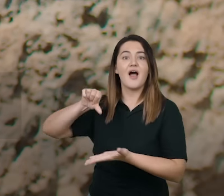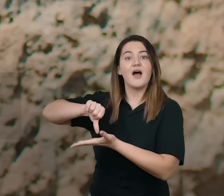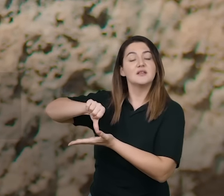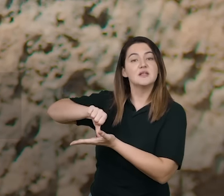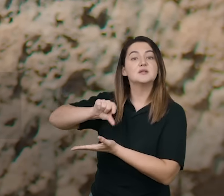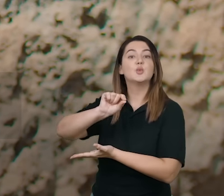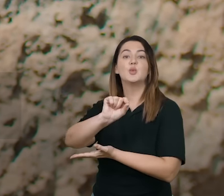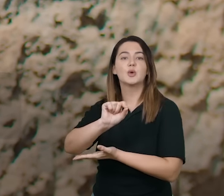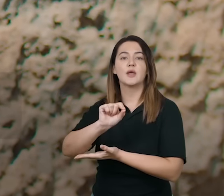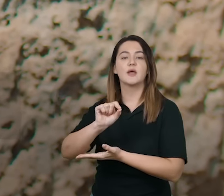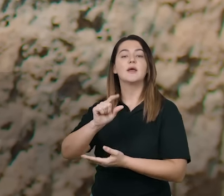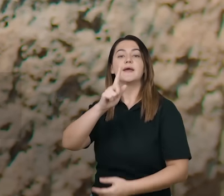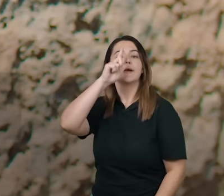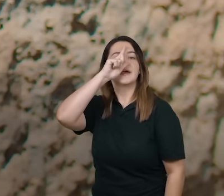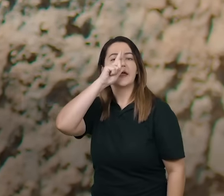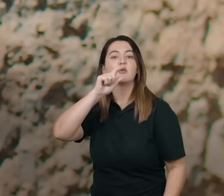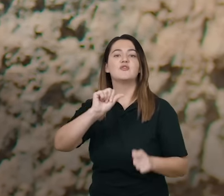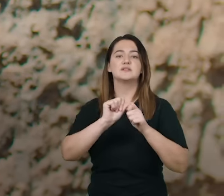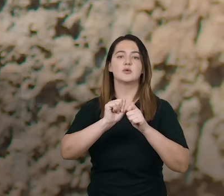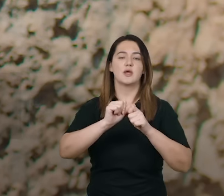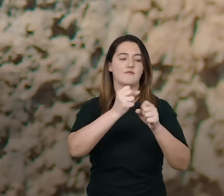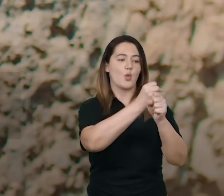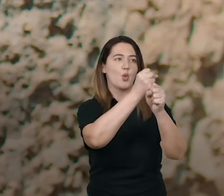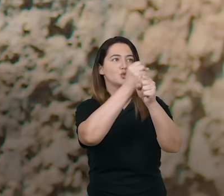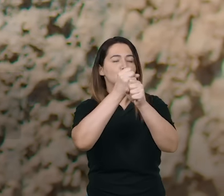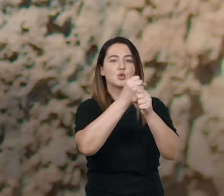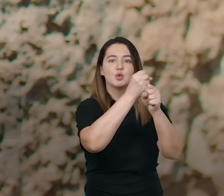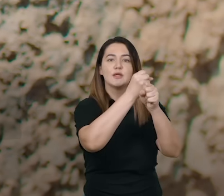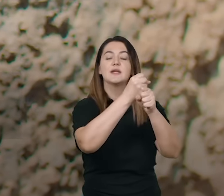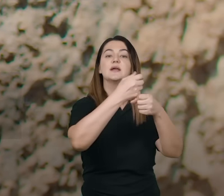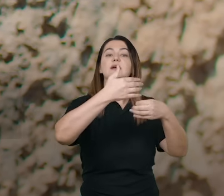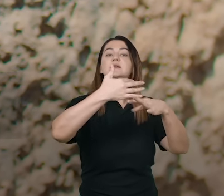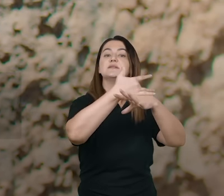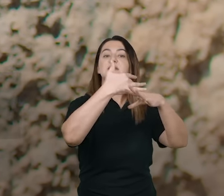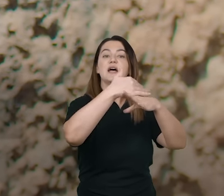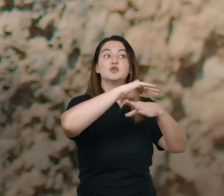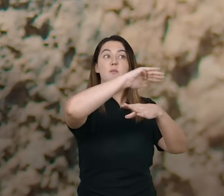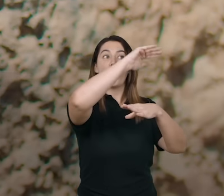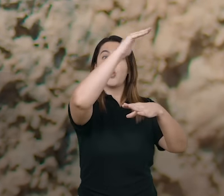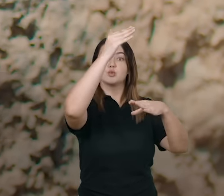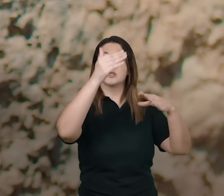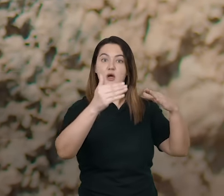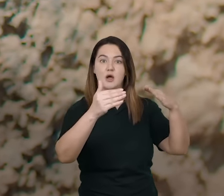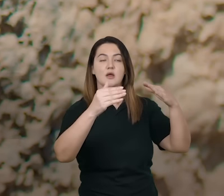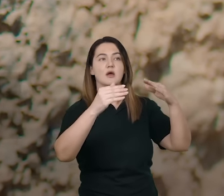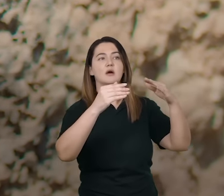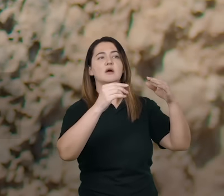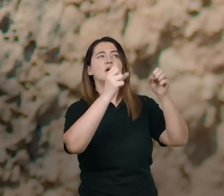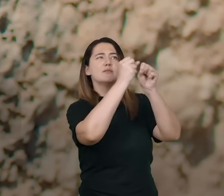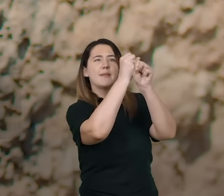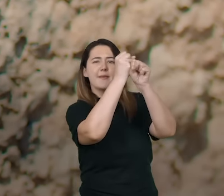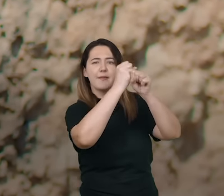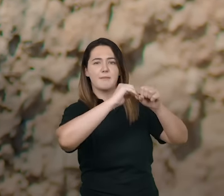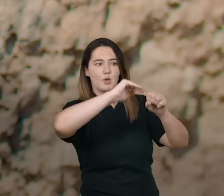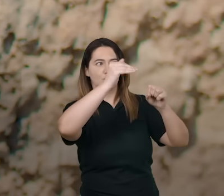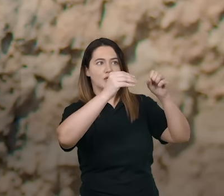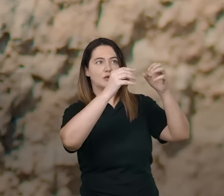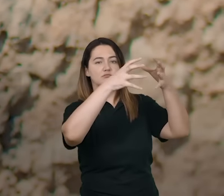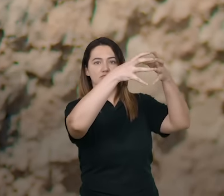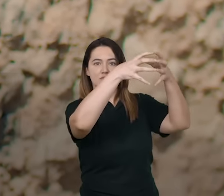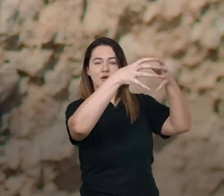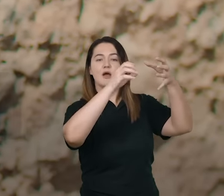os gregos tinham por costume construir a cidade no topo de uma montanha, ou começando no topo de uma montanha. Começava